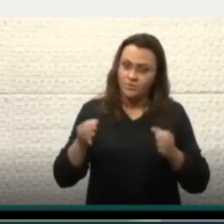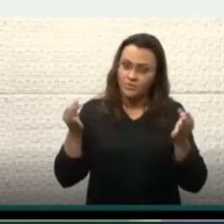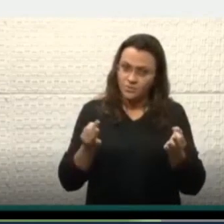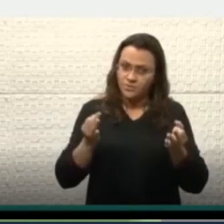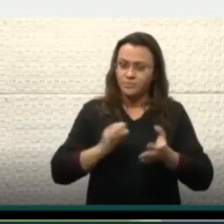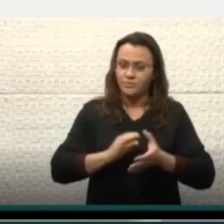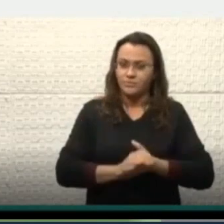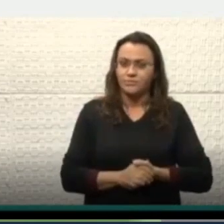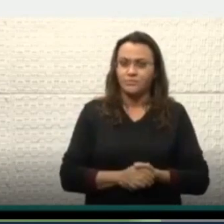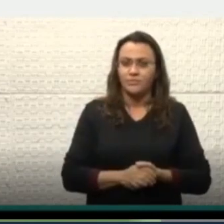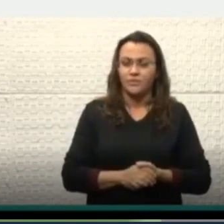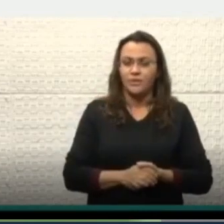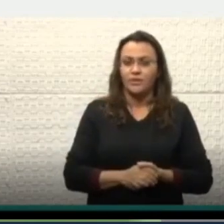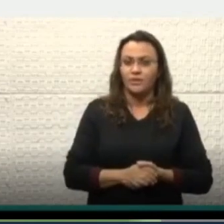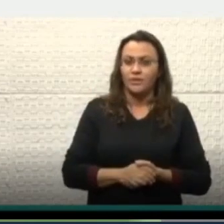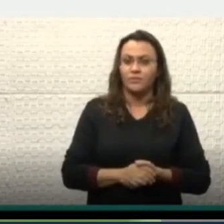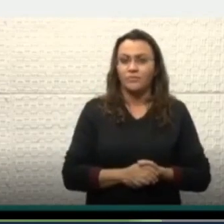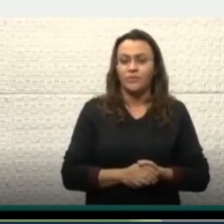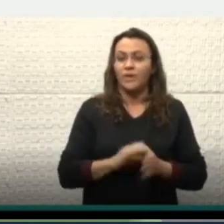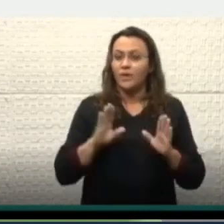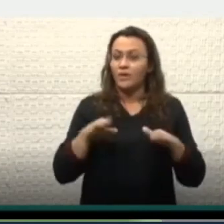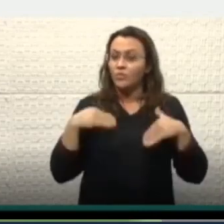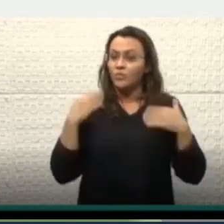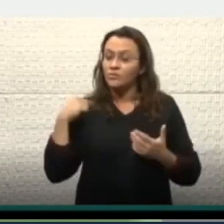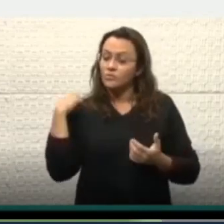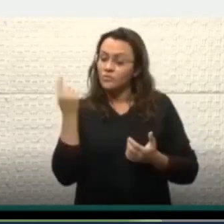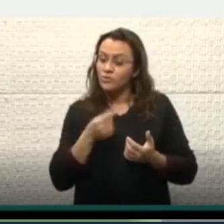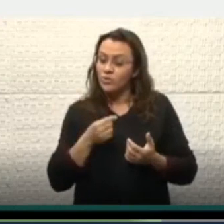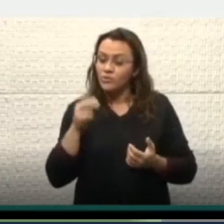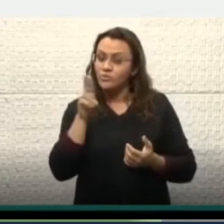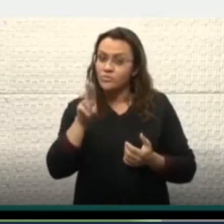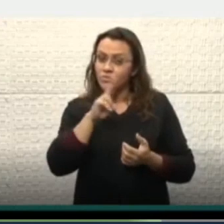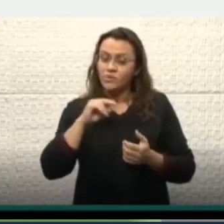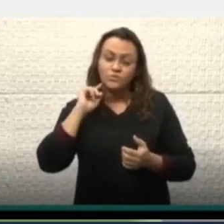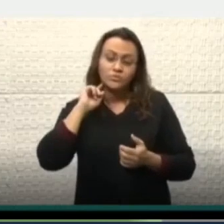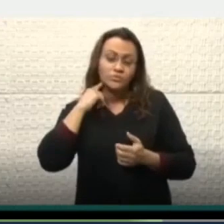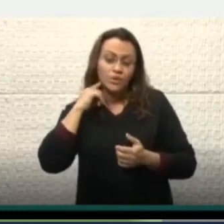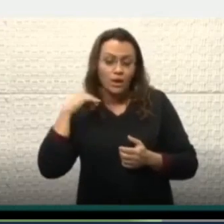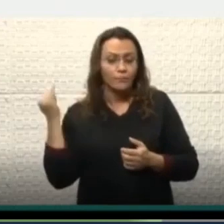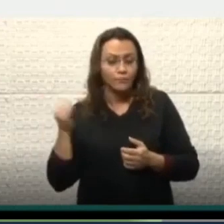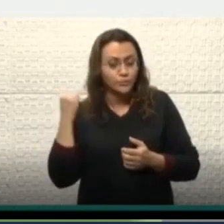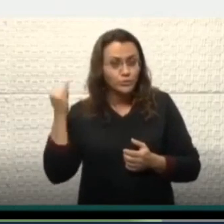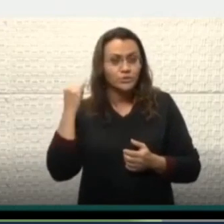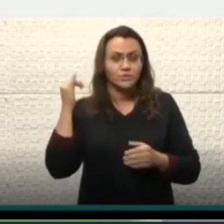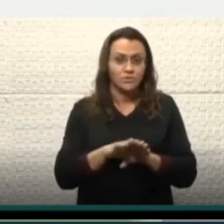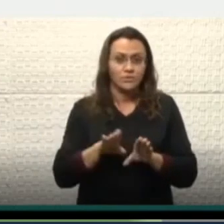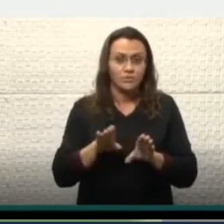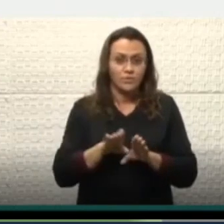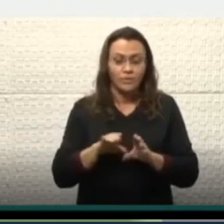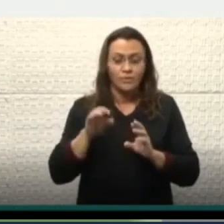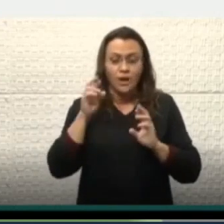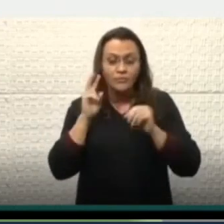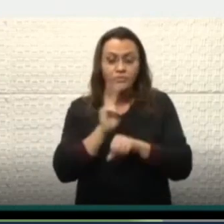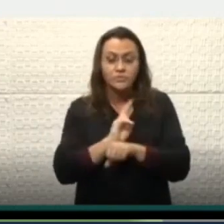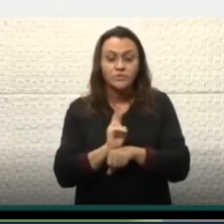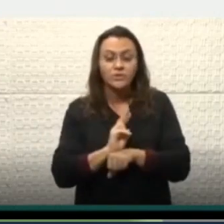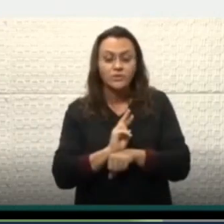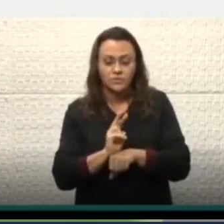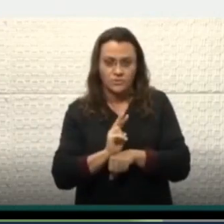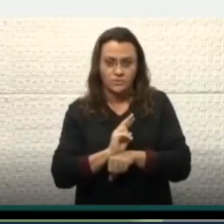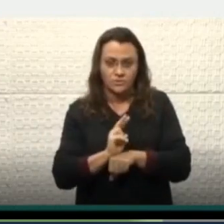de higiene. Então, nesses casos é que nós vamos identificar isso como sujidade. E isso é muito importante para a vigilância sanitária de alimentos.